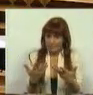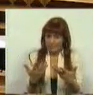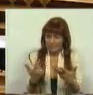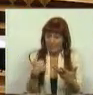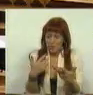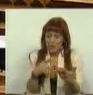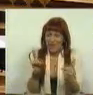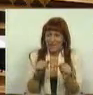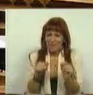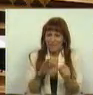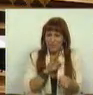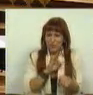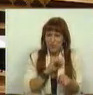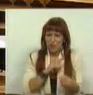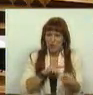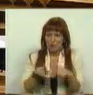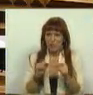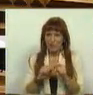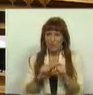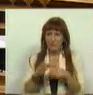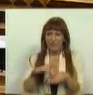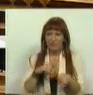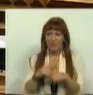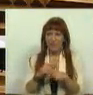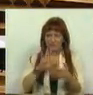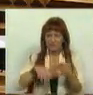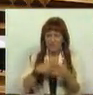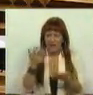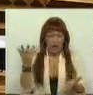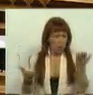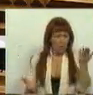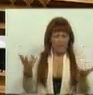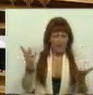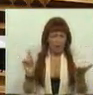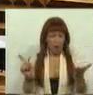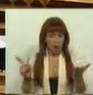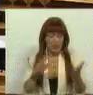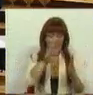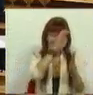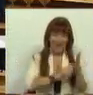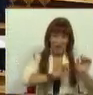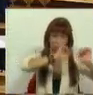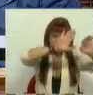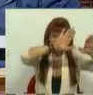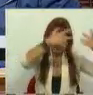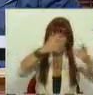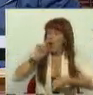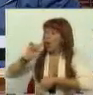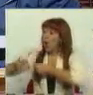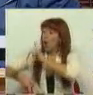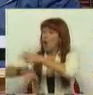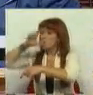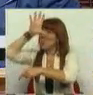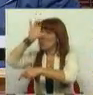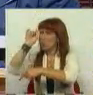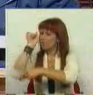gostaria até que o senhor deputado fizesse uma grelha comparativa entre o texto inicial e aqueles que o